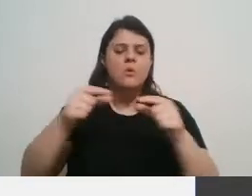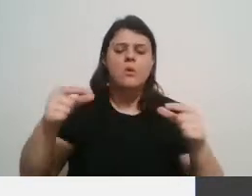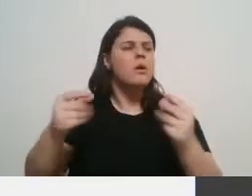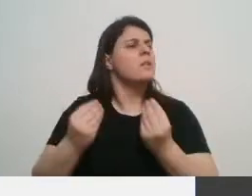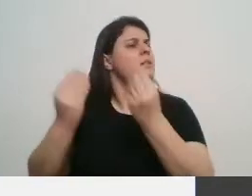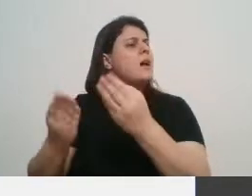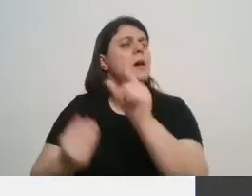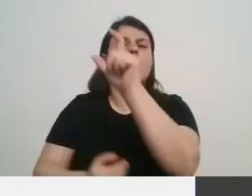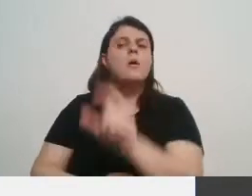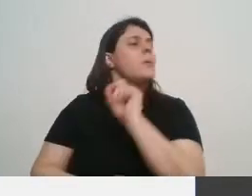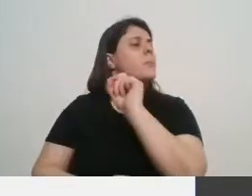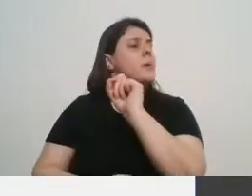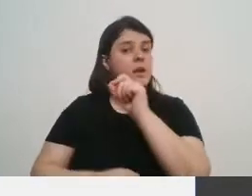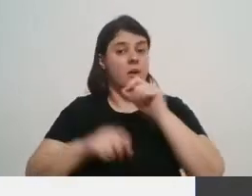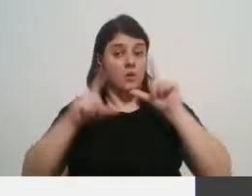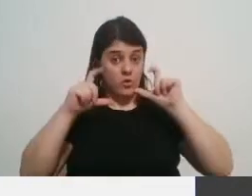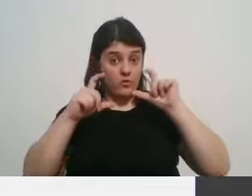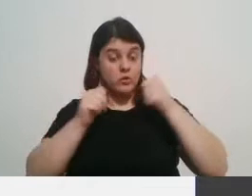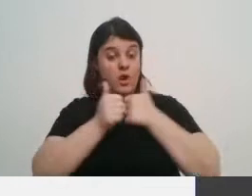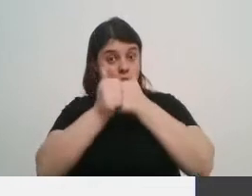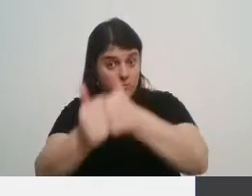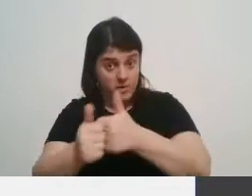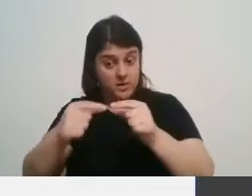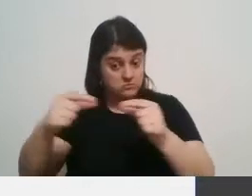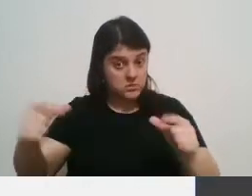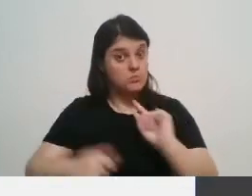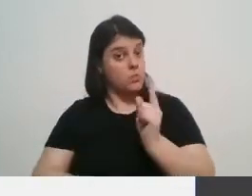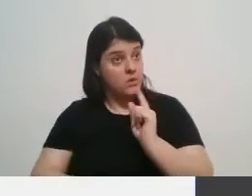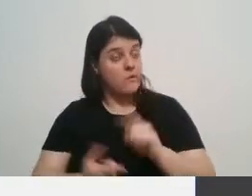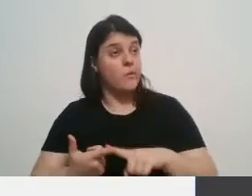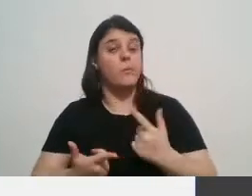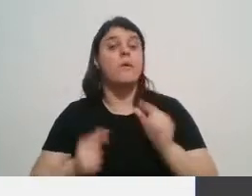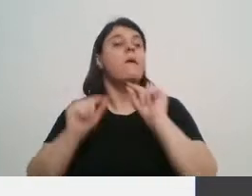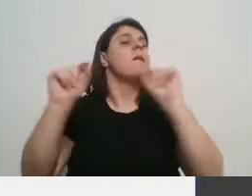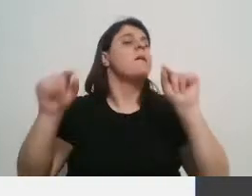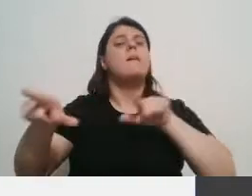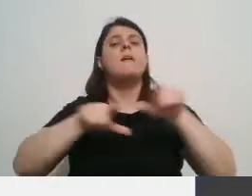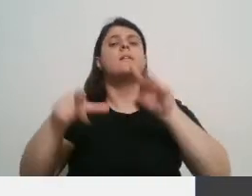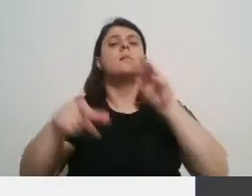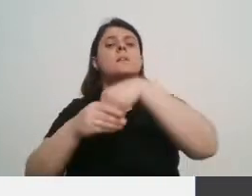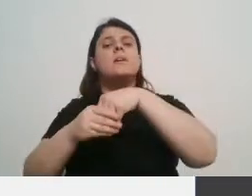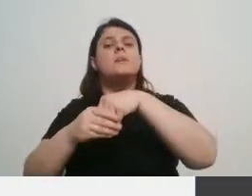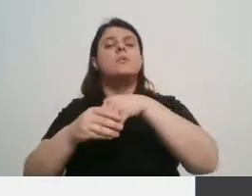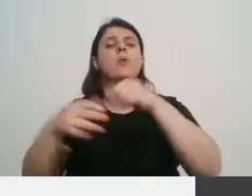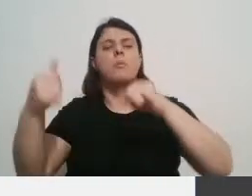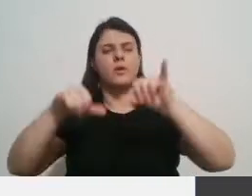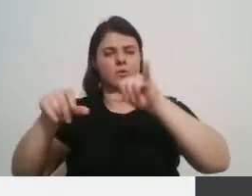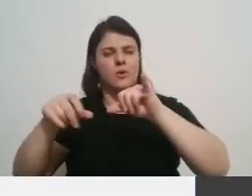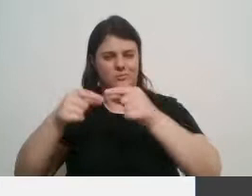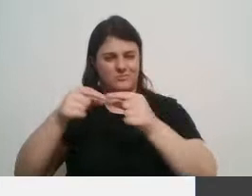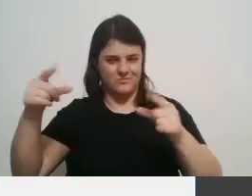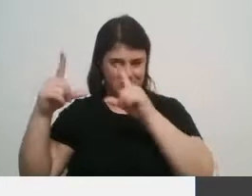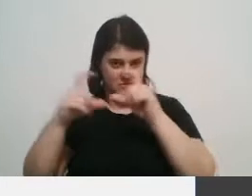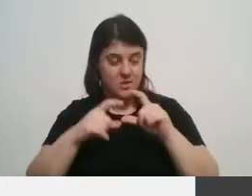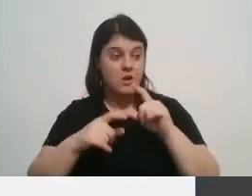entregue, se o fotógrafo acompanhava o negativo, quem trabalhava no laboratório, quando que o editor entrava